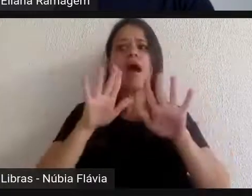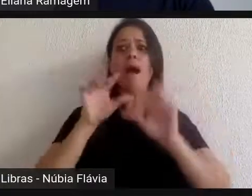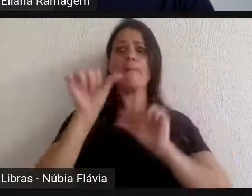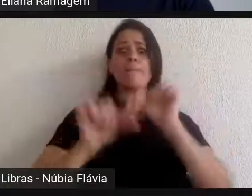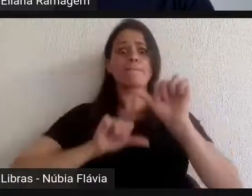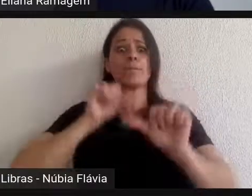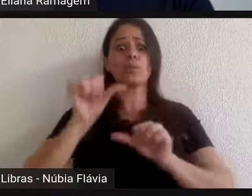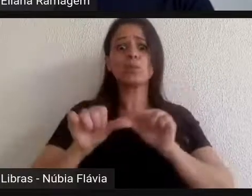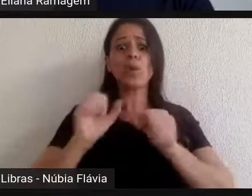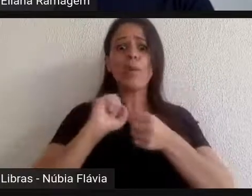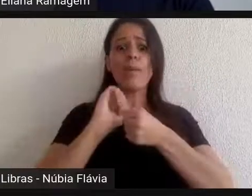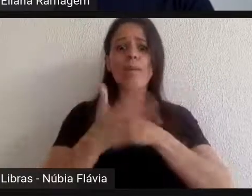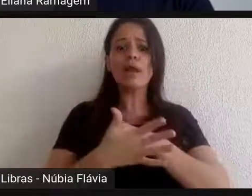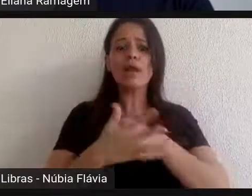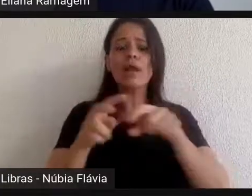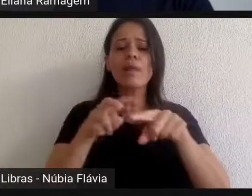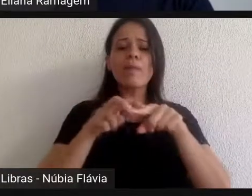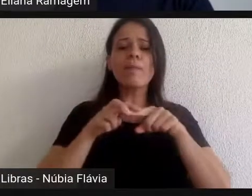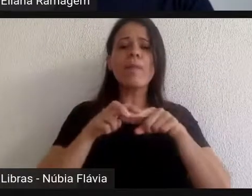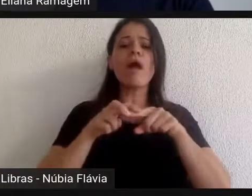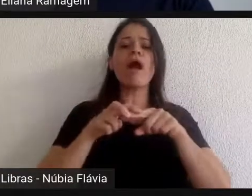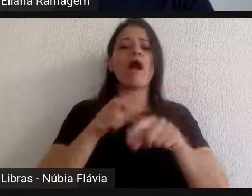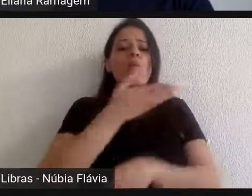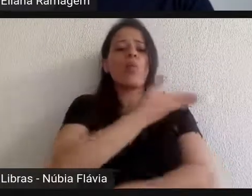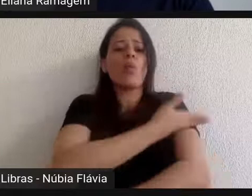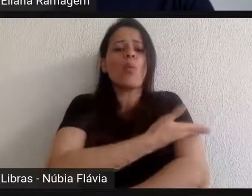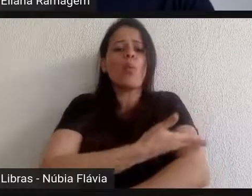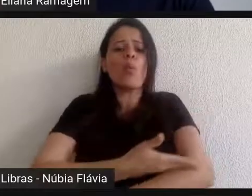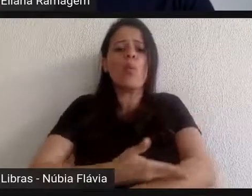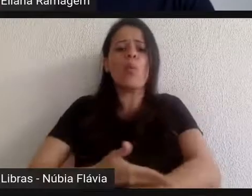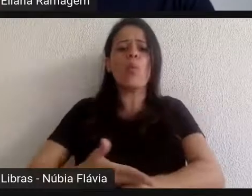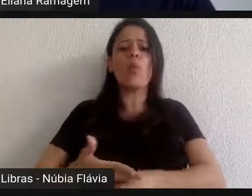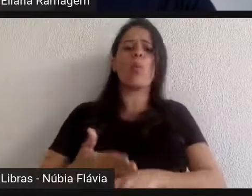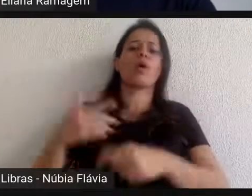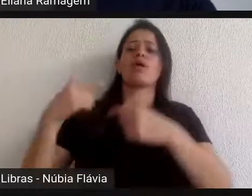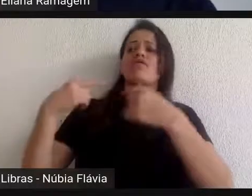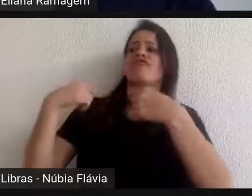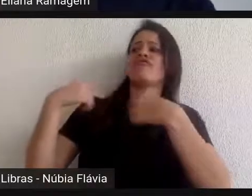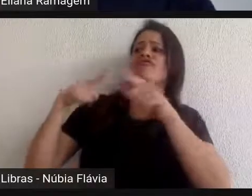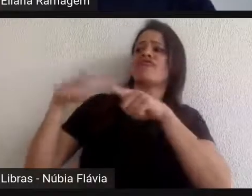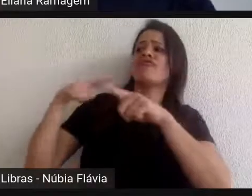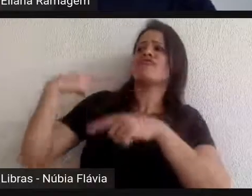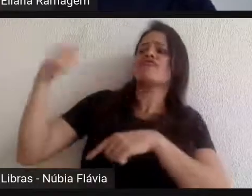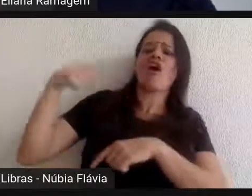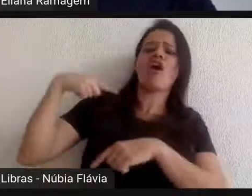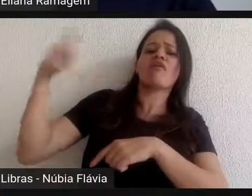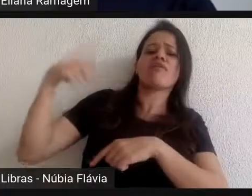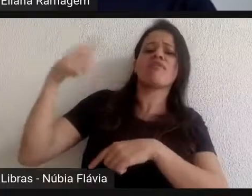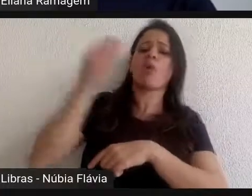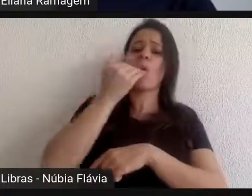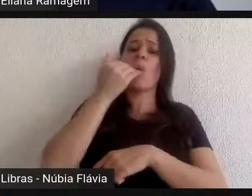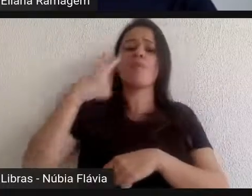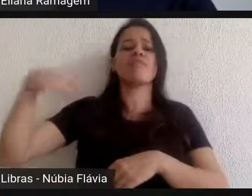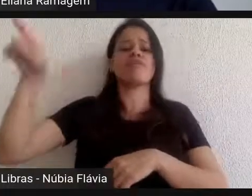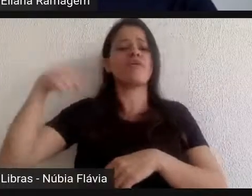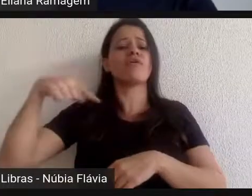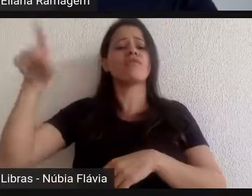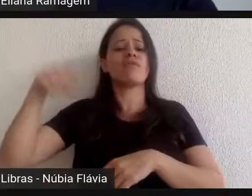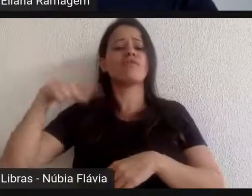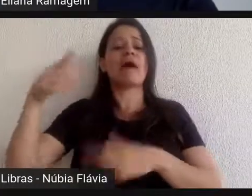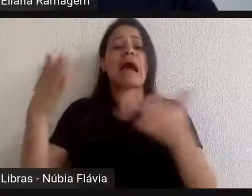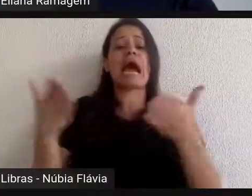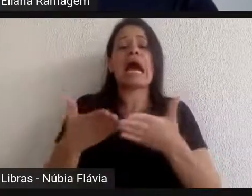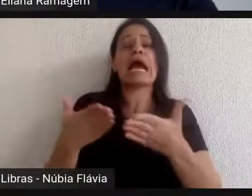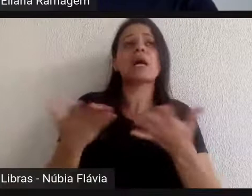assim, na nossa rotina, né, toda essa vivência nova aí, e junto com as